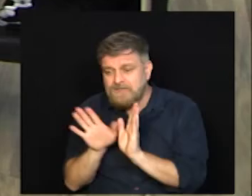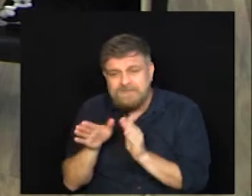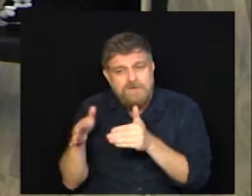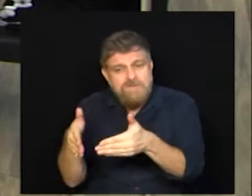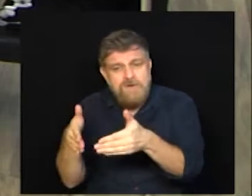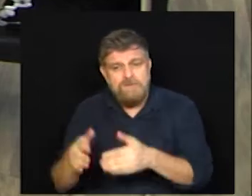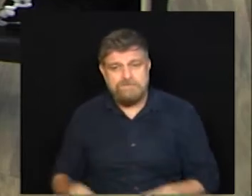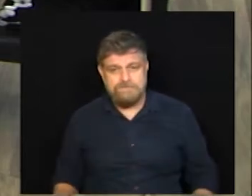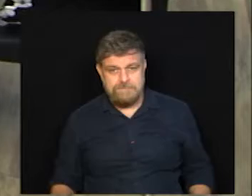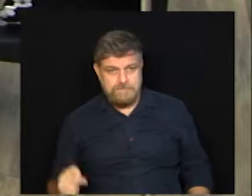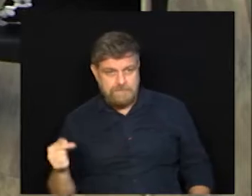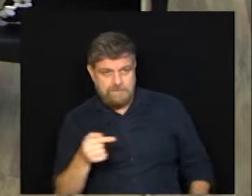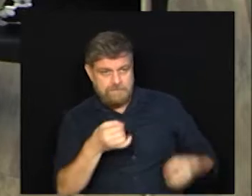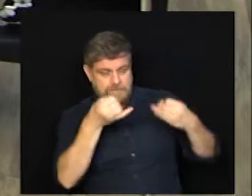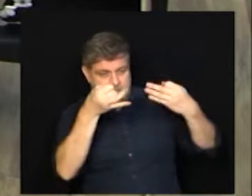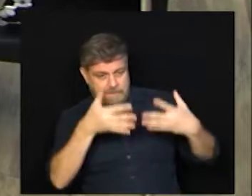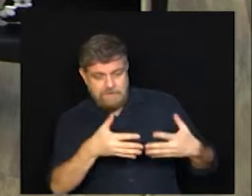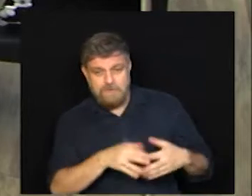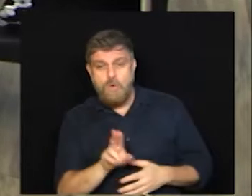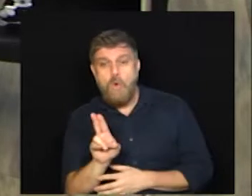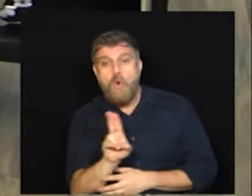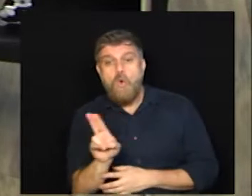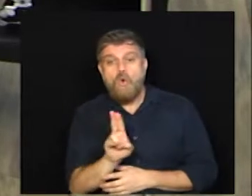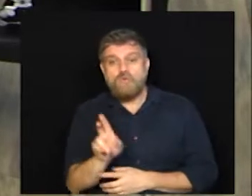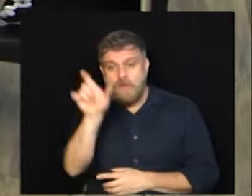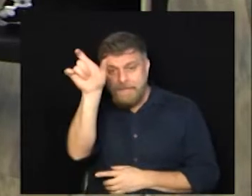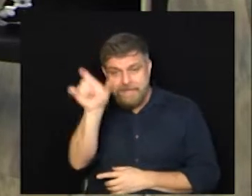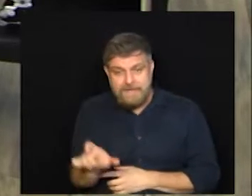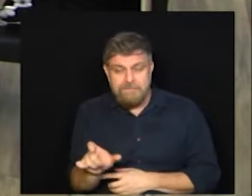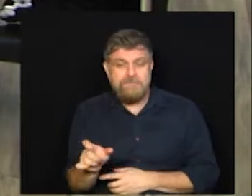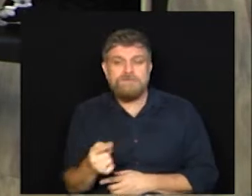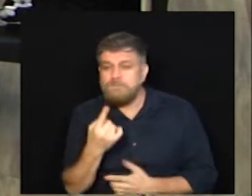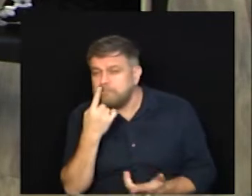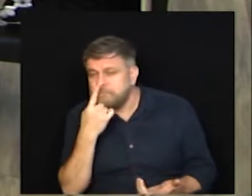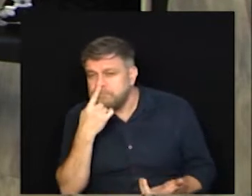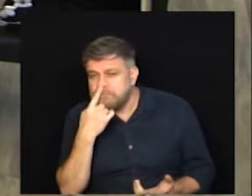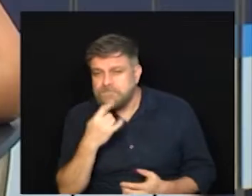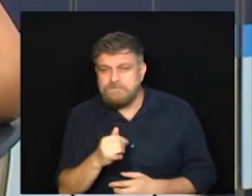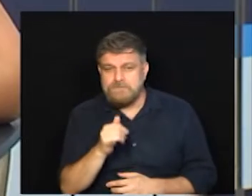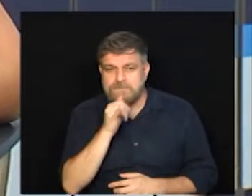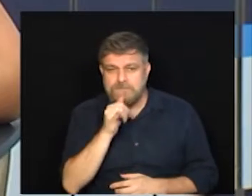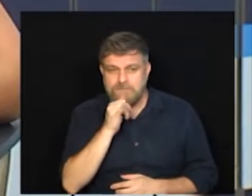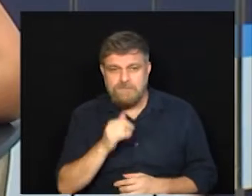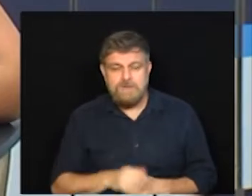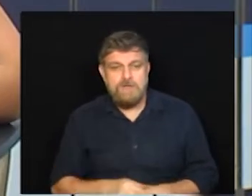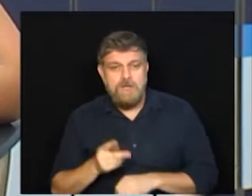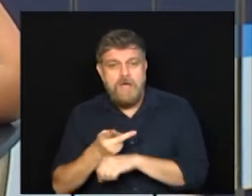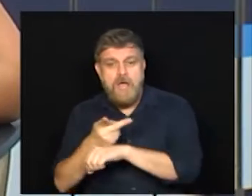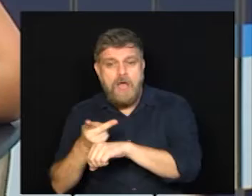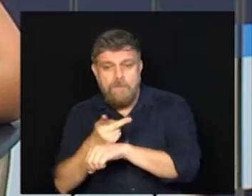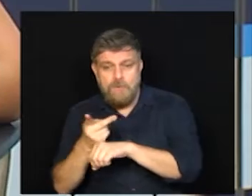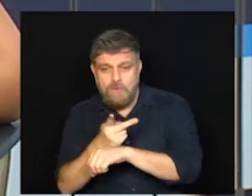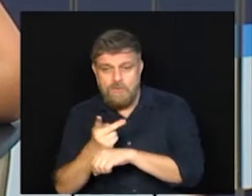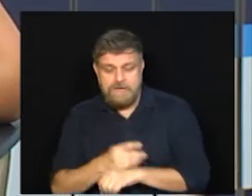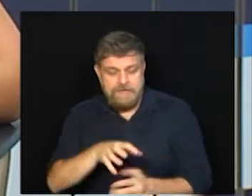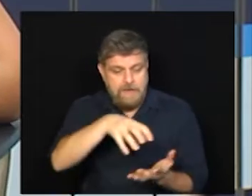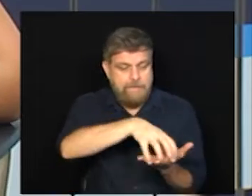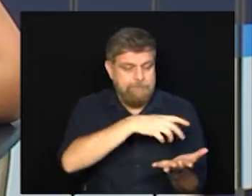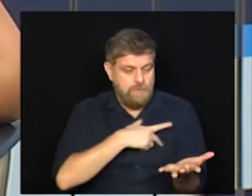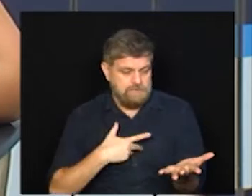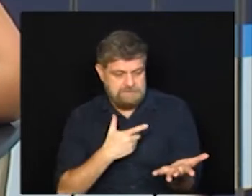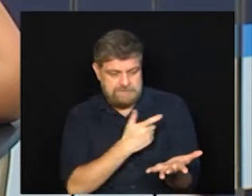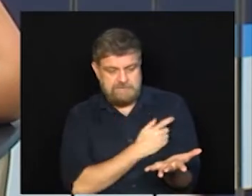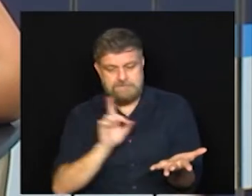inclusive a senhora falou da questão do nome social, por exemplo, para simplesmente procurar um atendimento num posto de